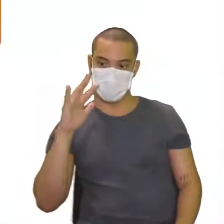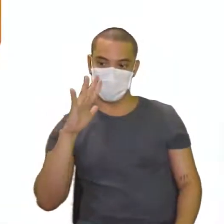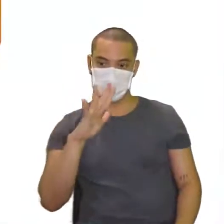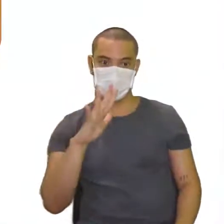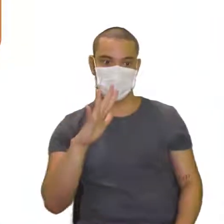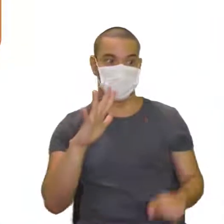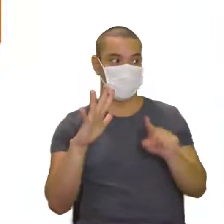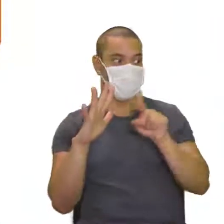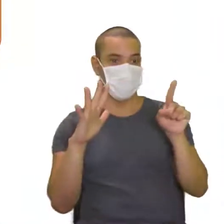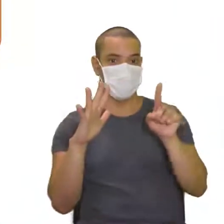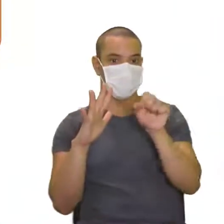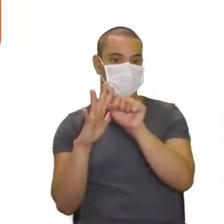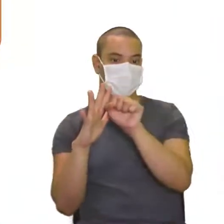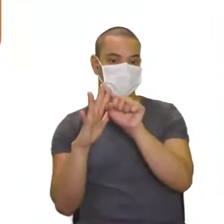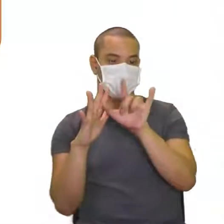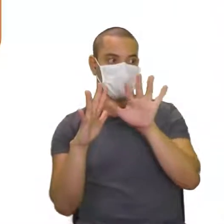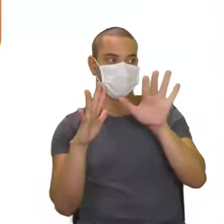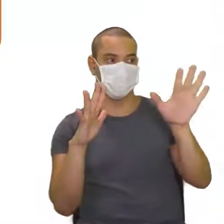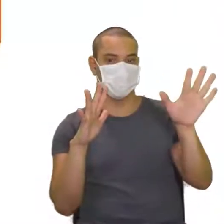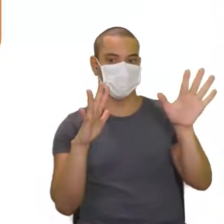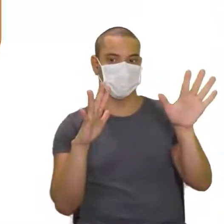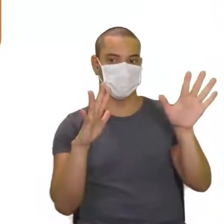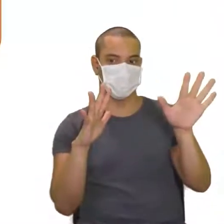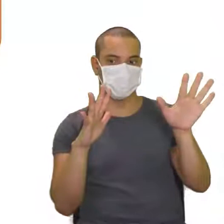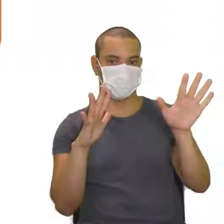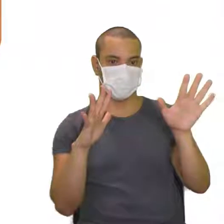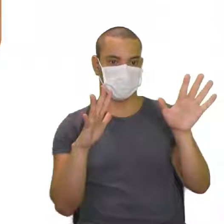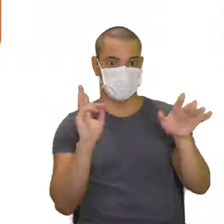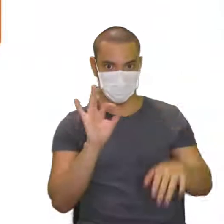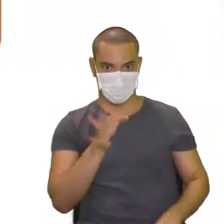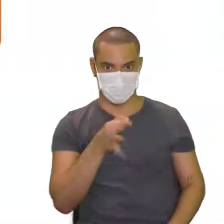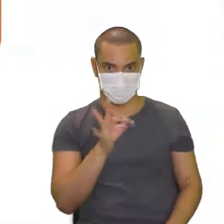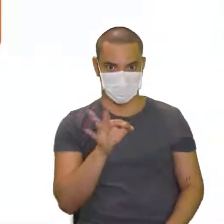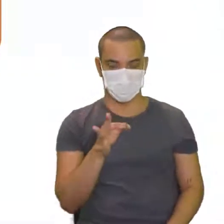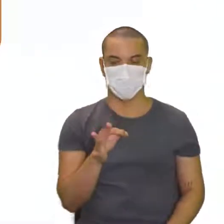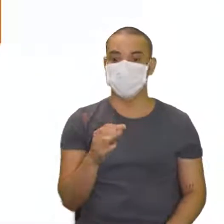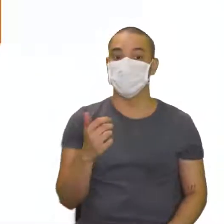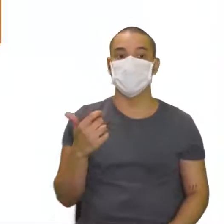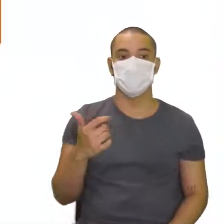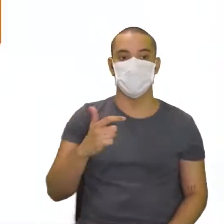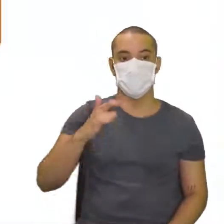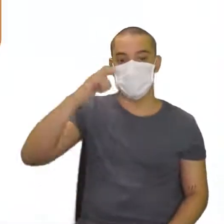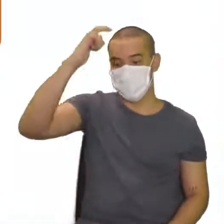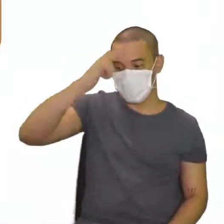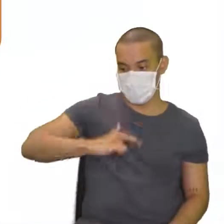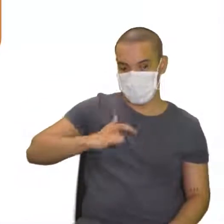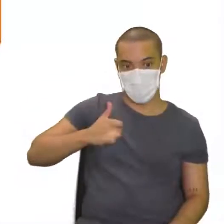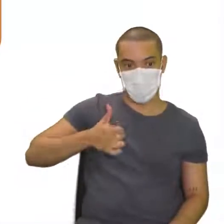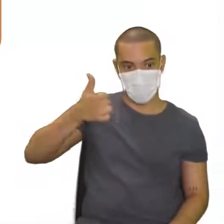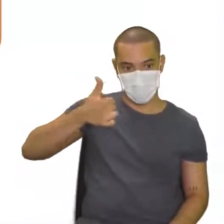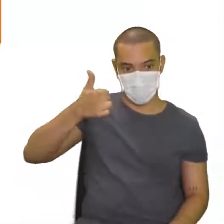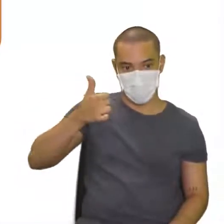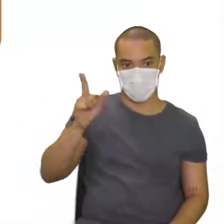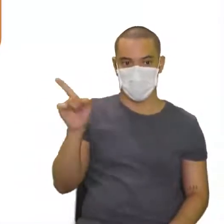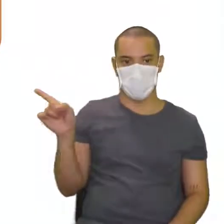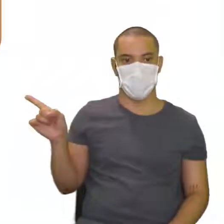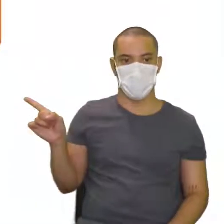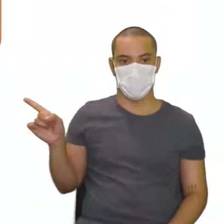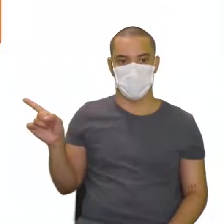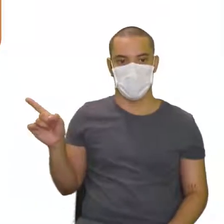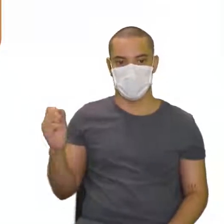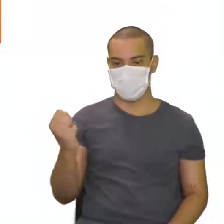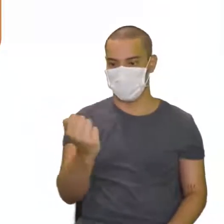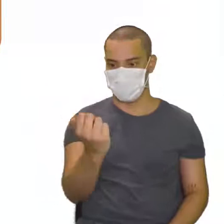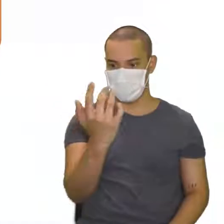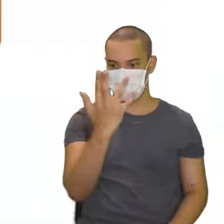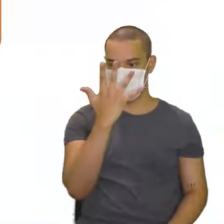o outro, no caso, vai ser o norte. Nesse caso aqui, ó, para o observador 1, tá aqui o observador 1,